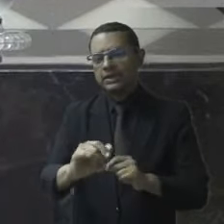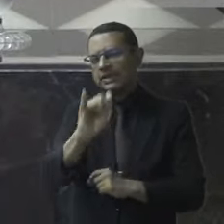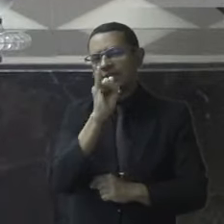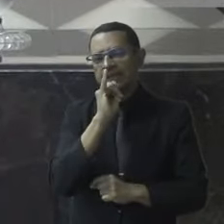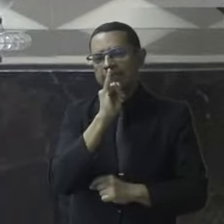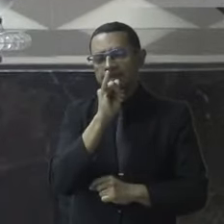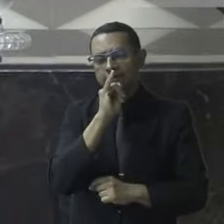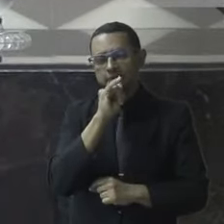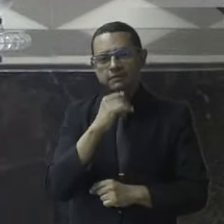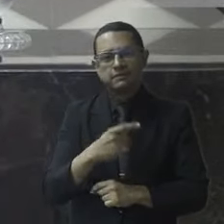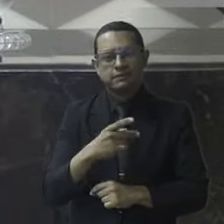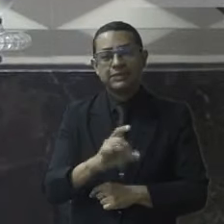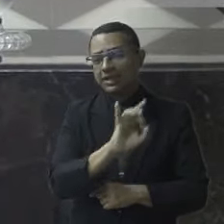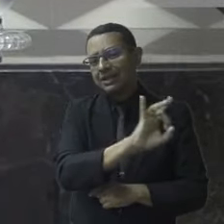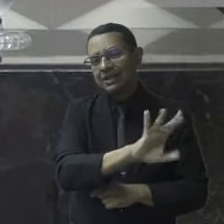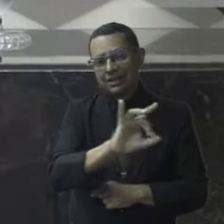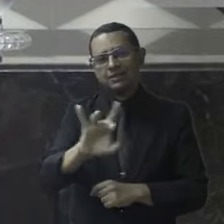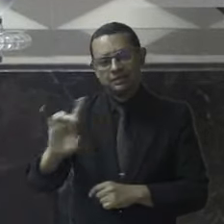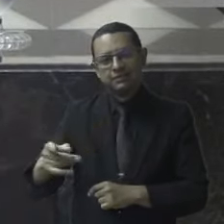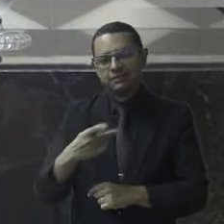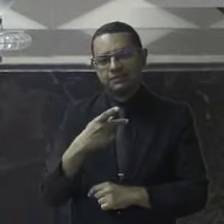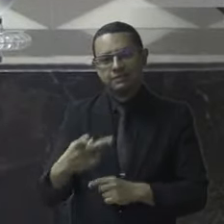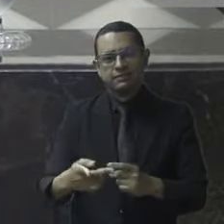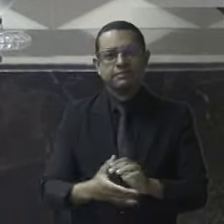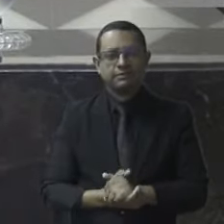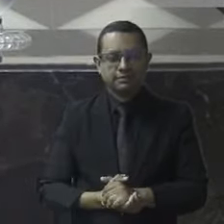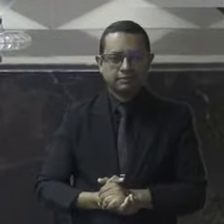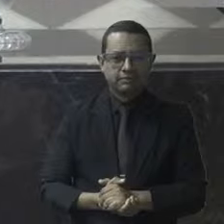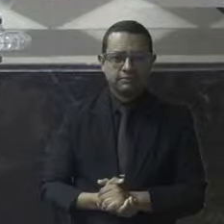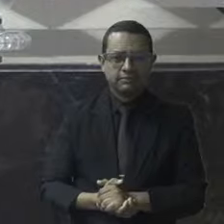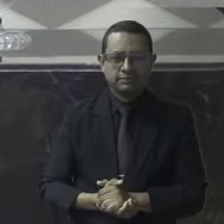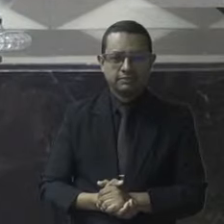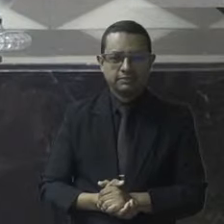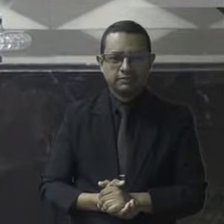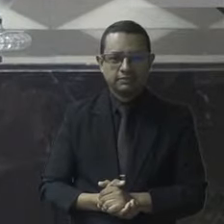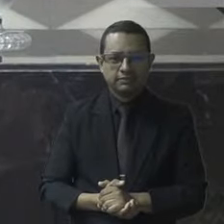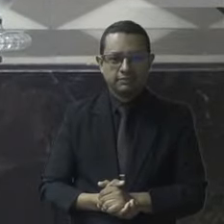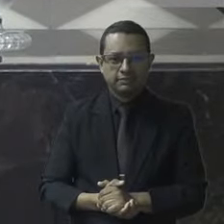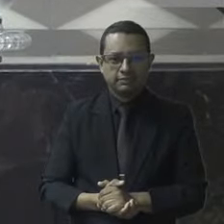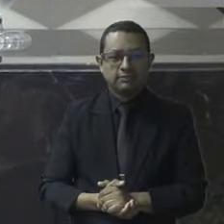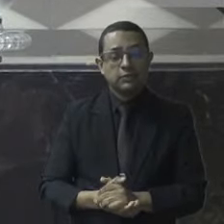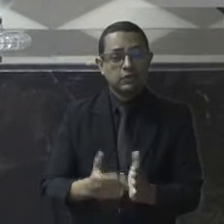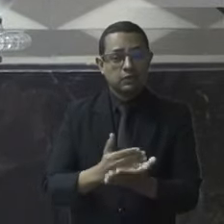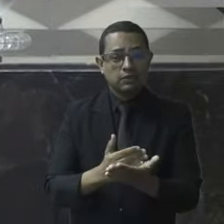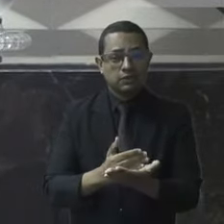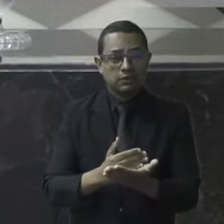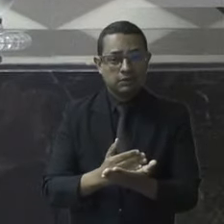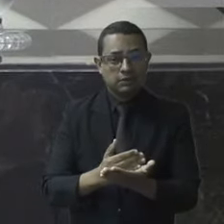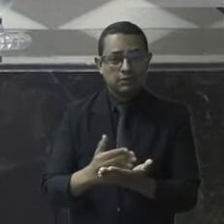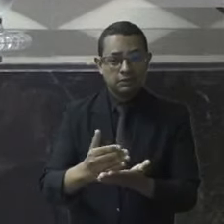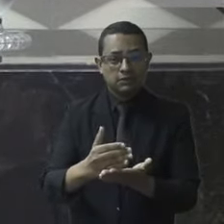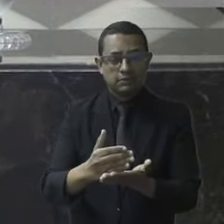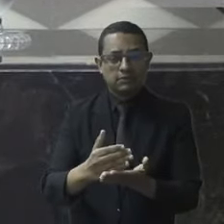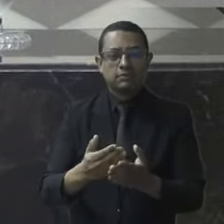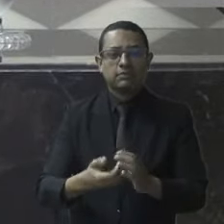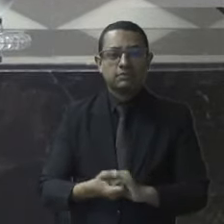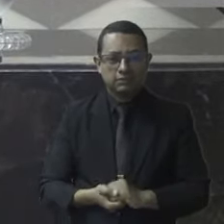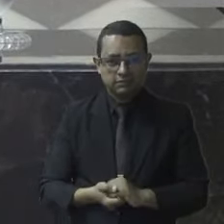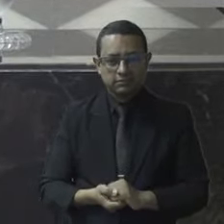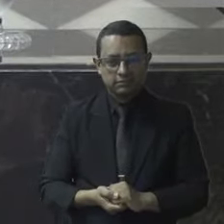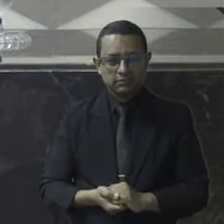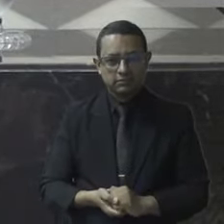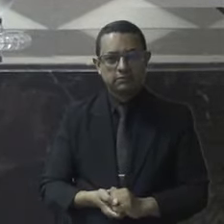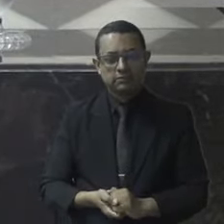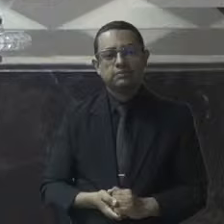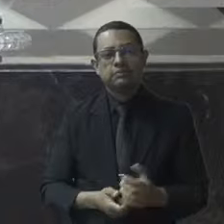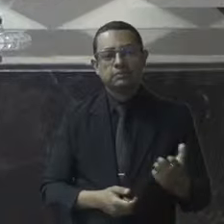exemplo, cada um. No caso, eu inicio pelo nosso